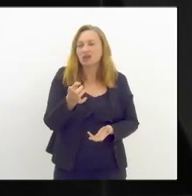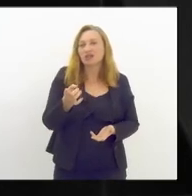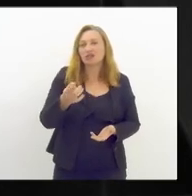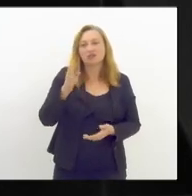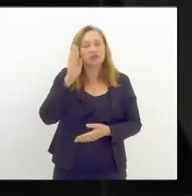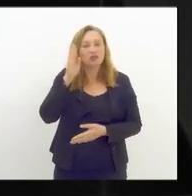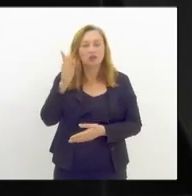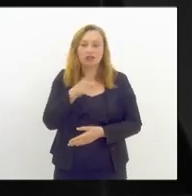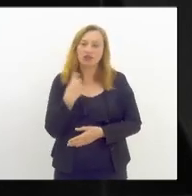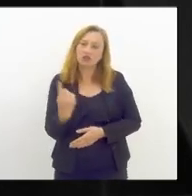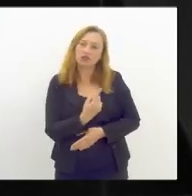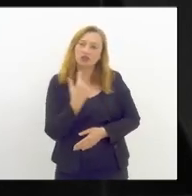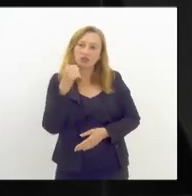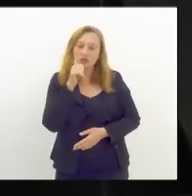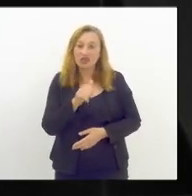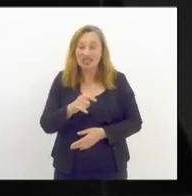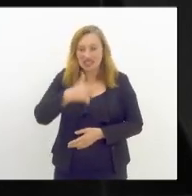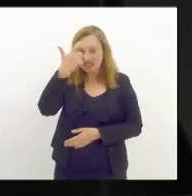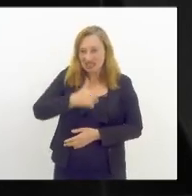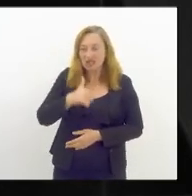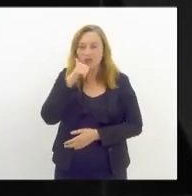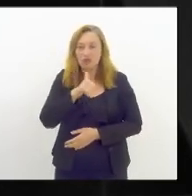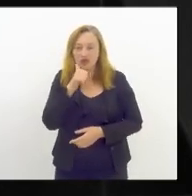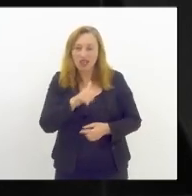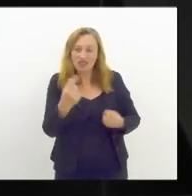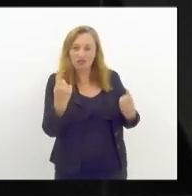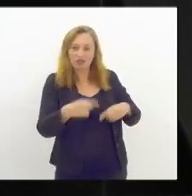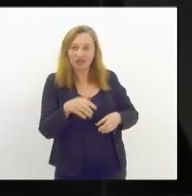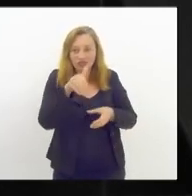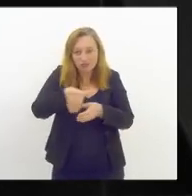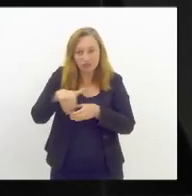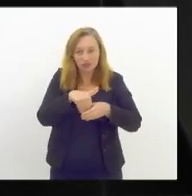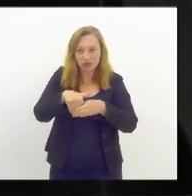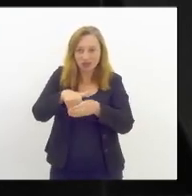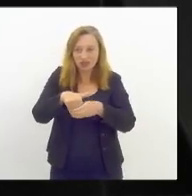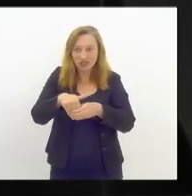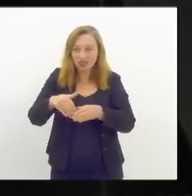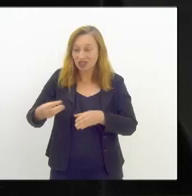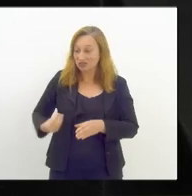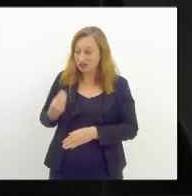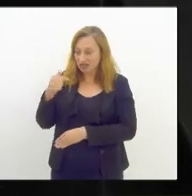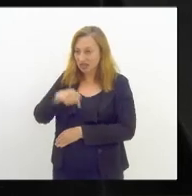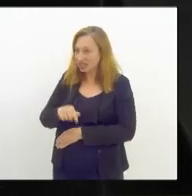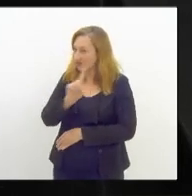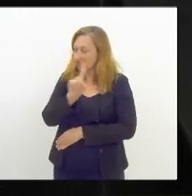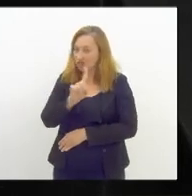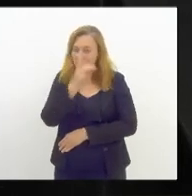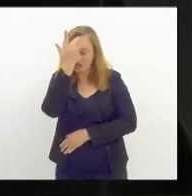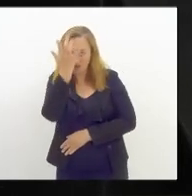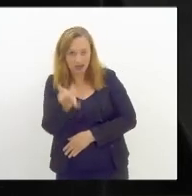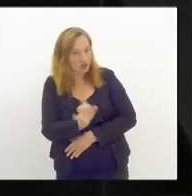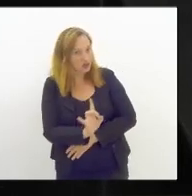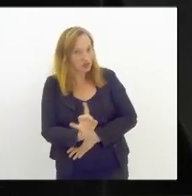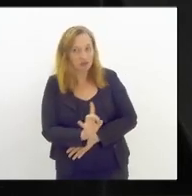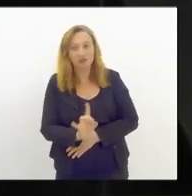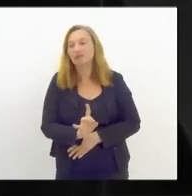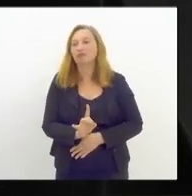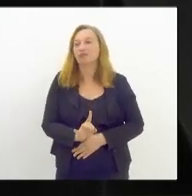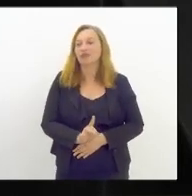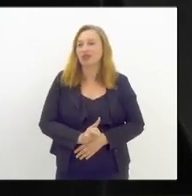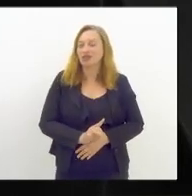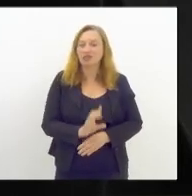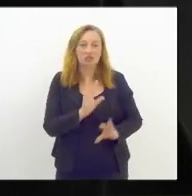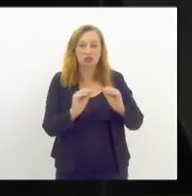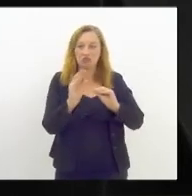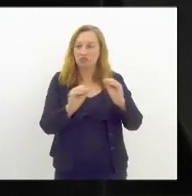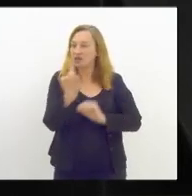mulheres ser mulher concorrer eleição está nesta casa não é fácil isso não é choro e não é